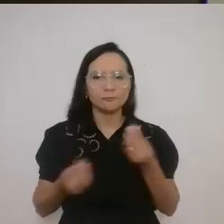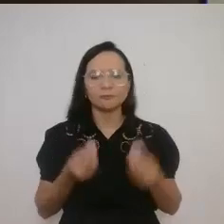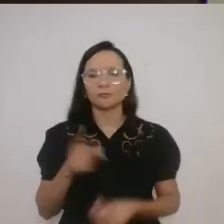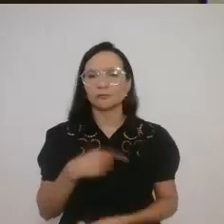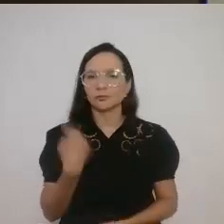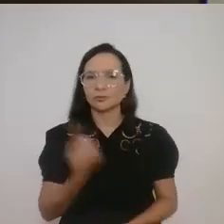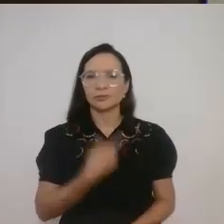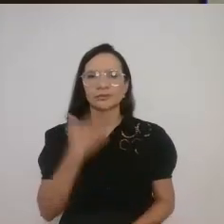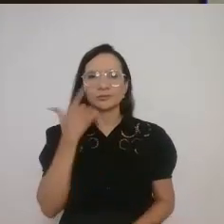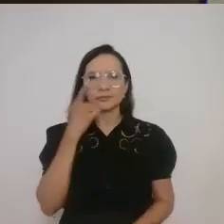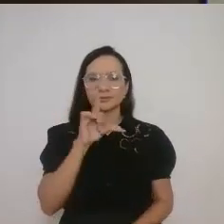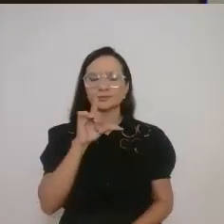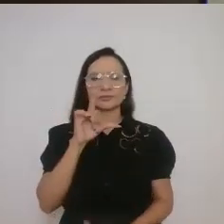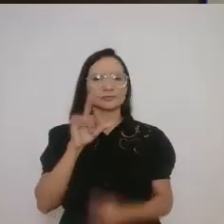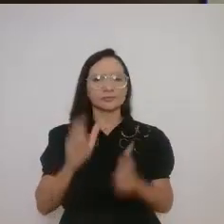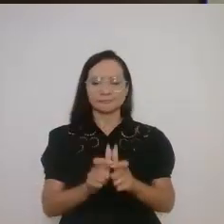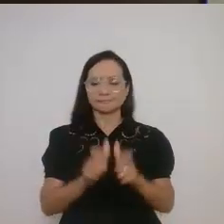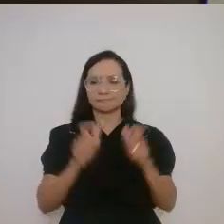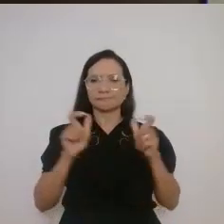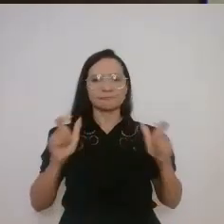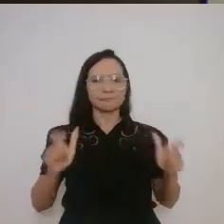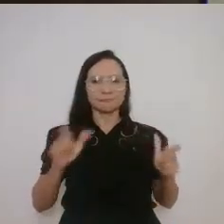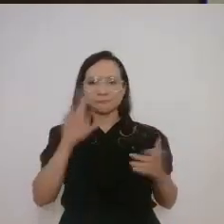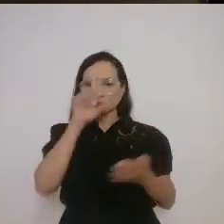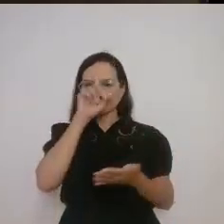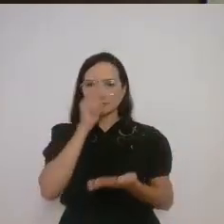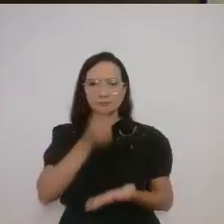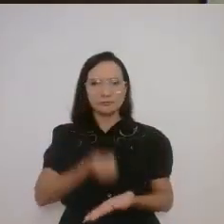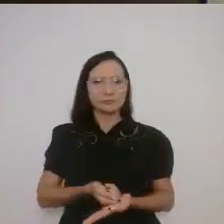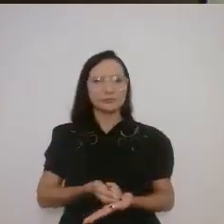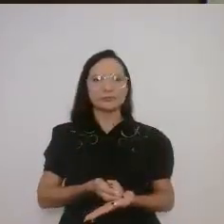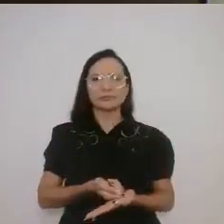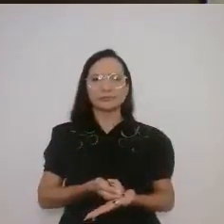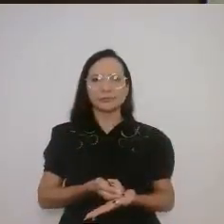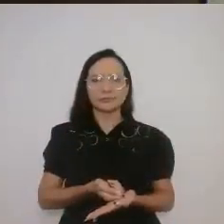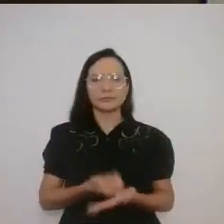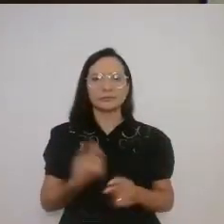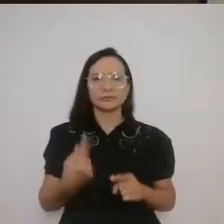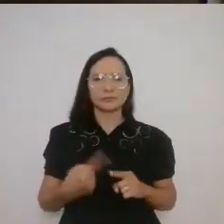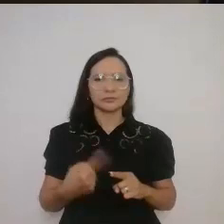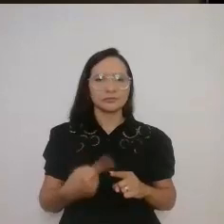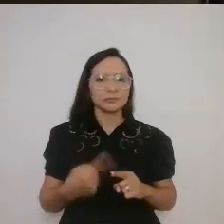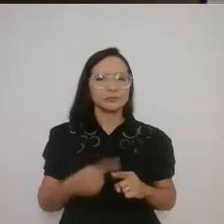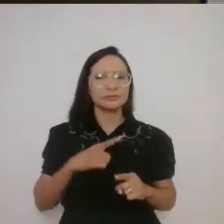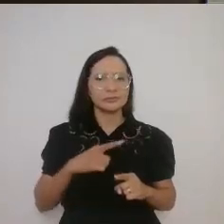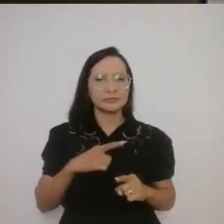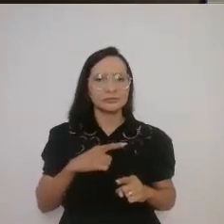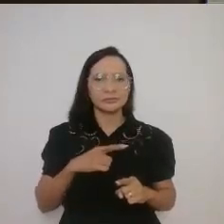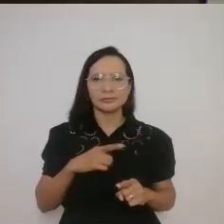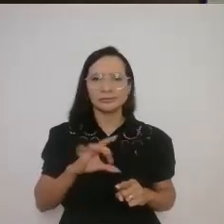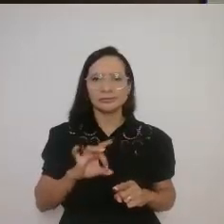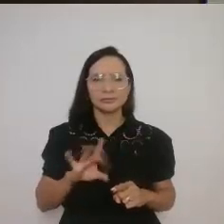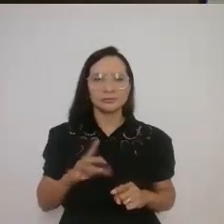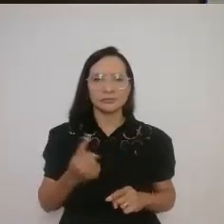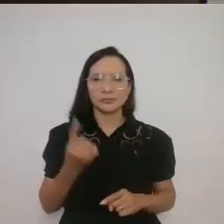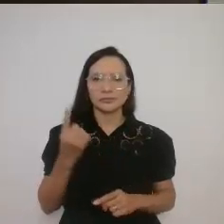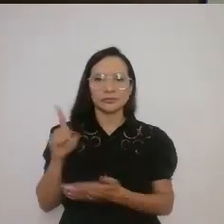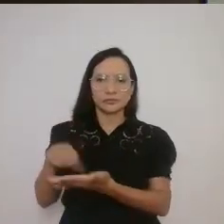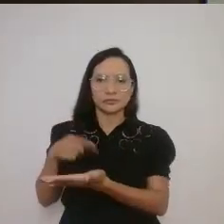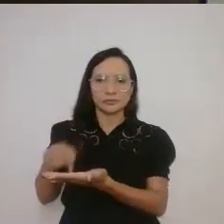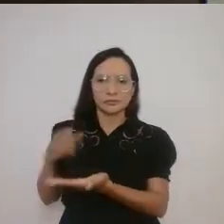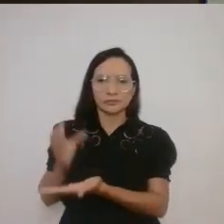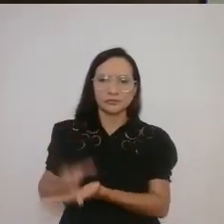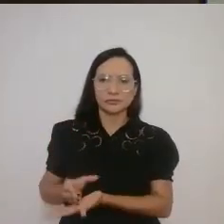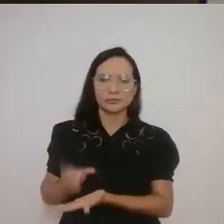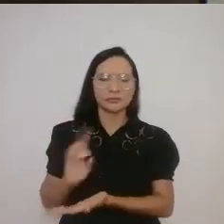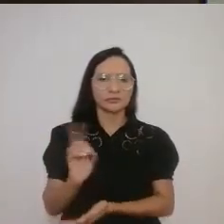a maioria decidir, né? Porque as questões também não são somente nulas, algumas não são somente nulas,